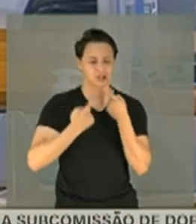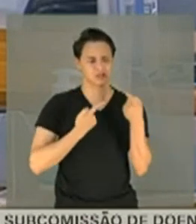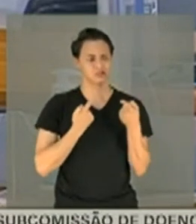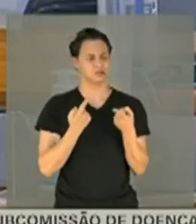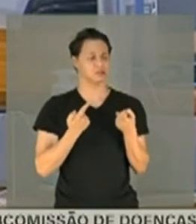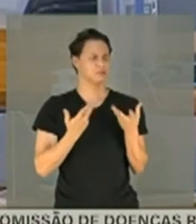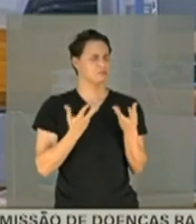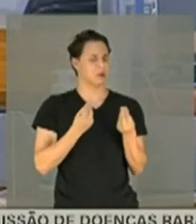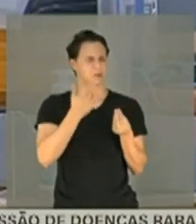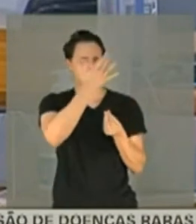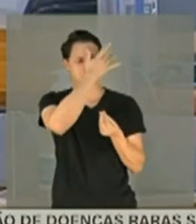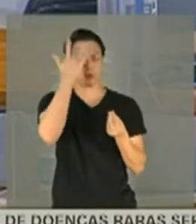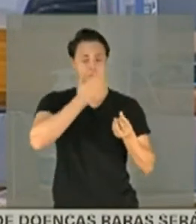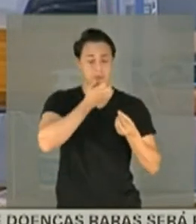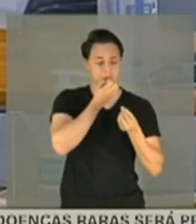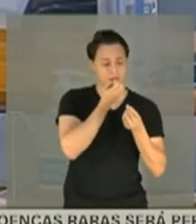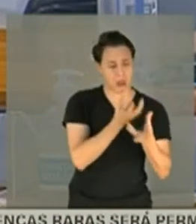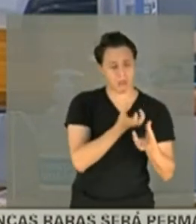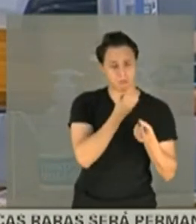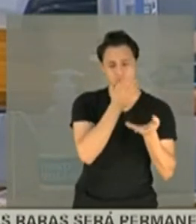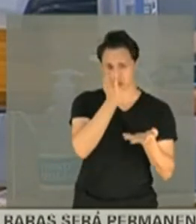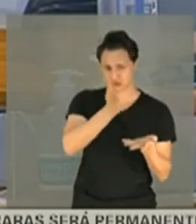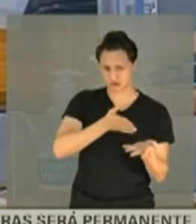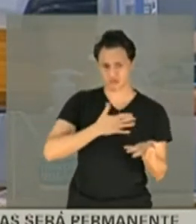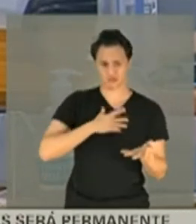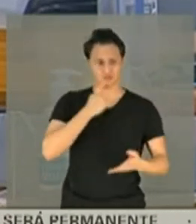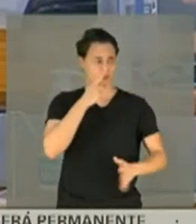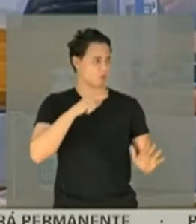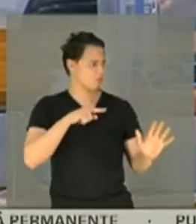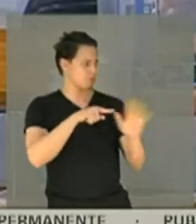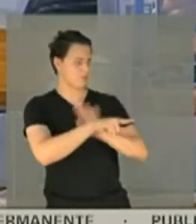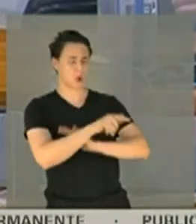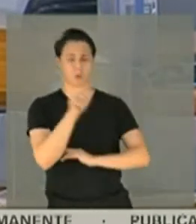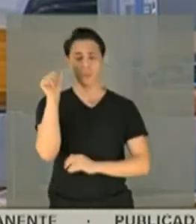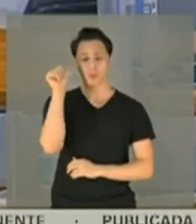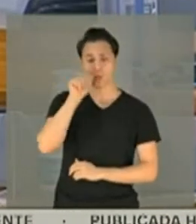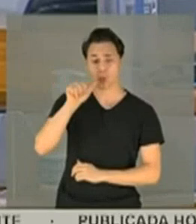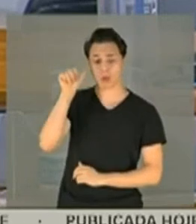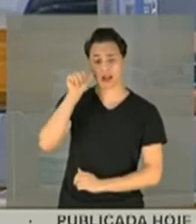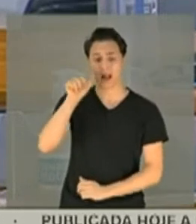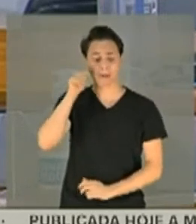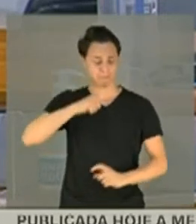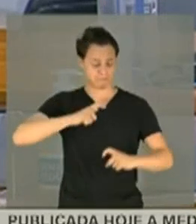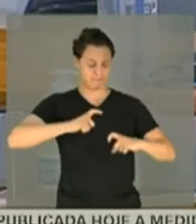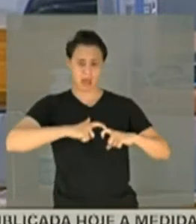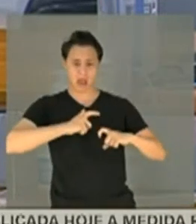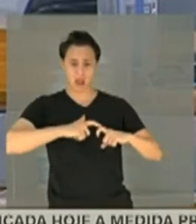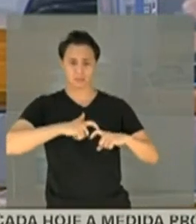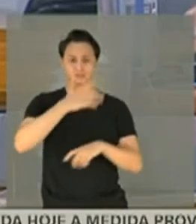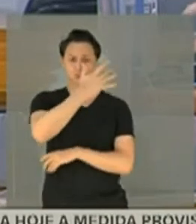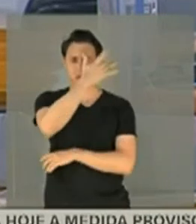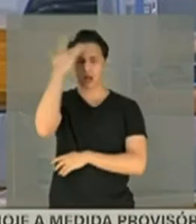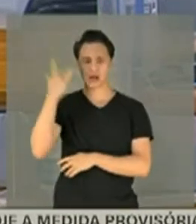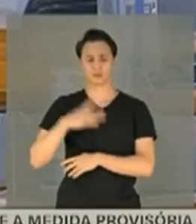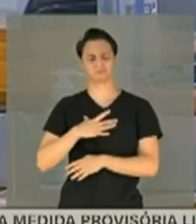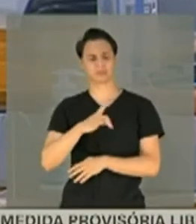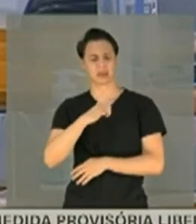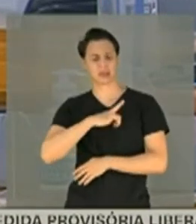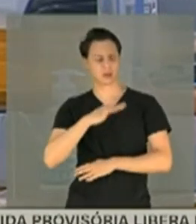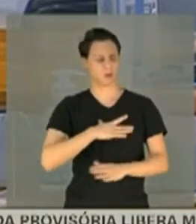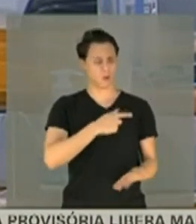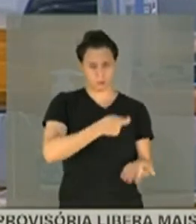muitos depoentes foram tratados, mulheres, médicas, pessoas cumpridoras dos seus